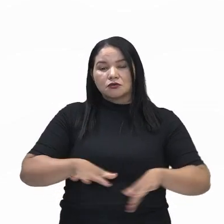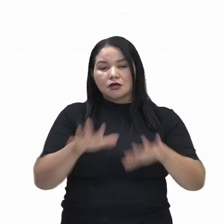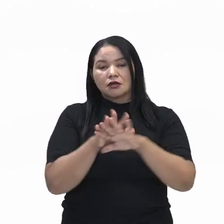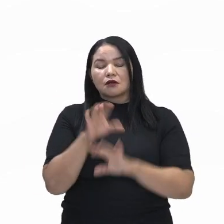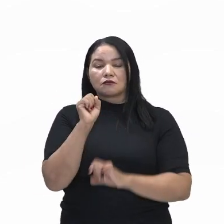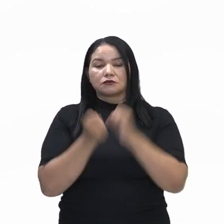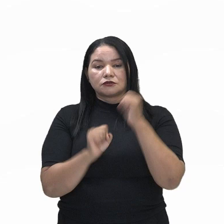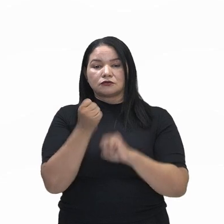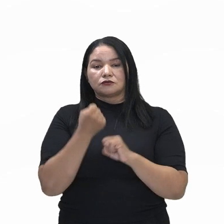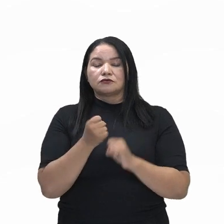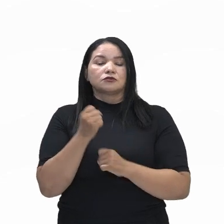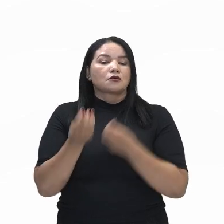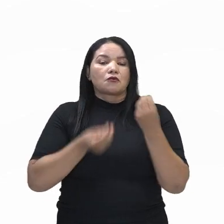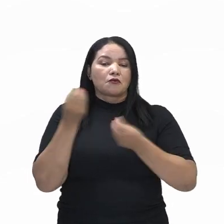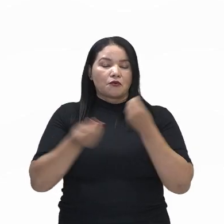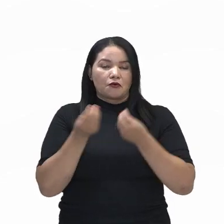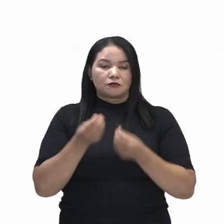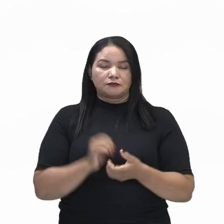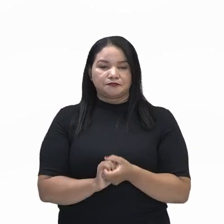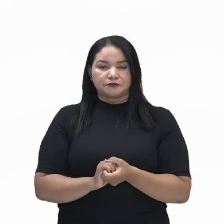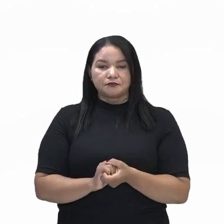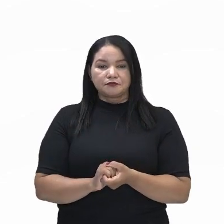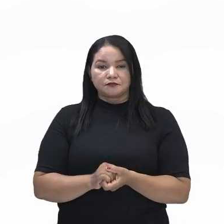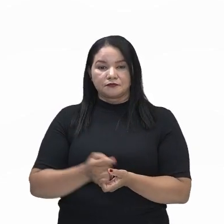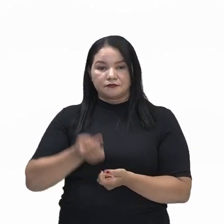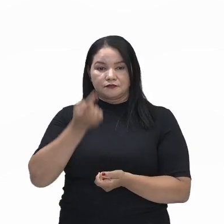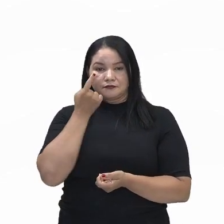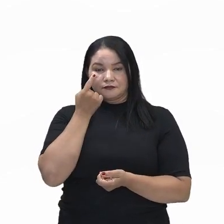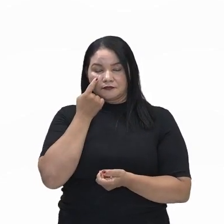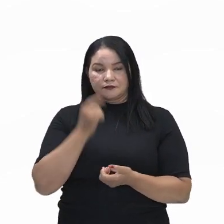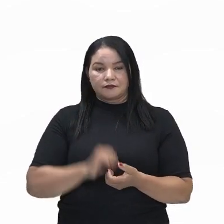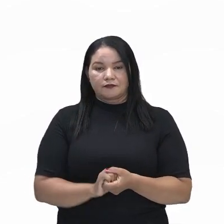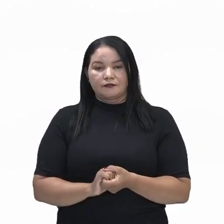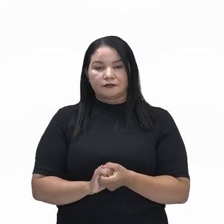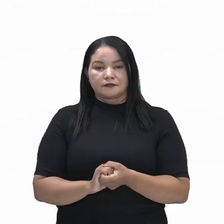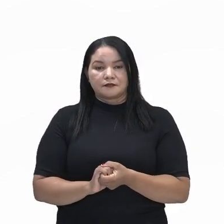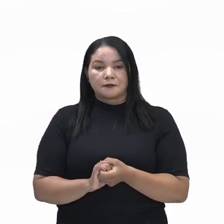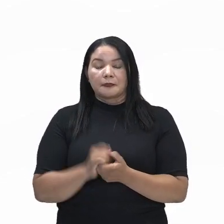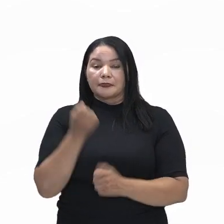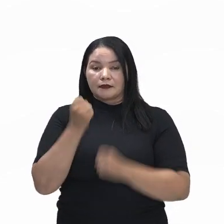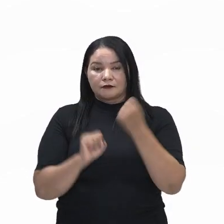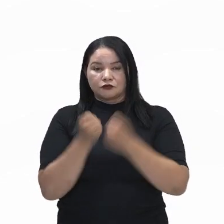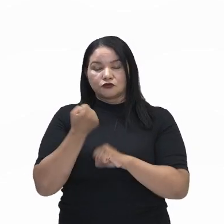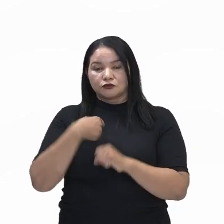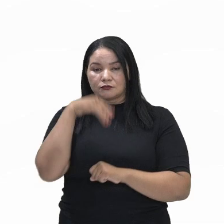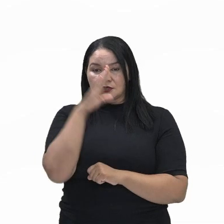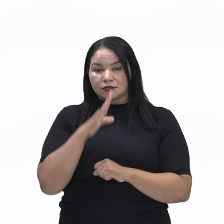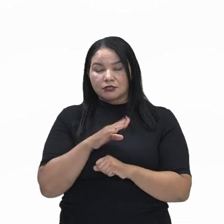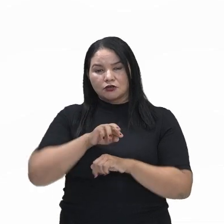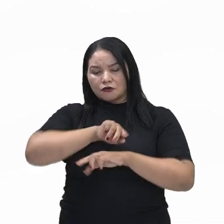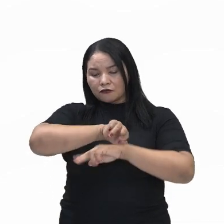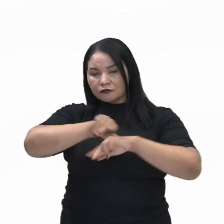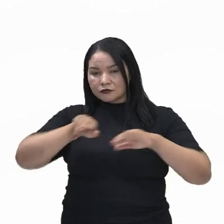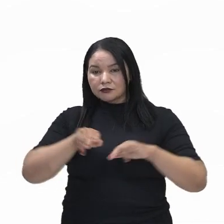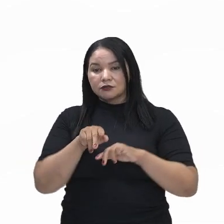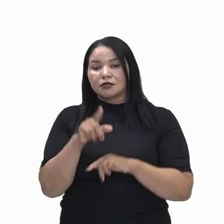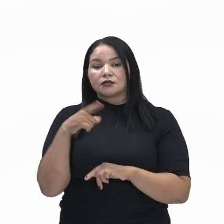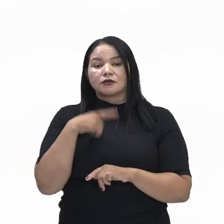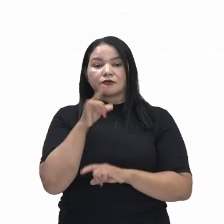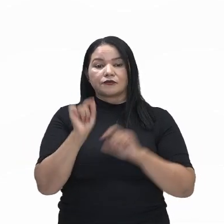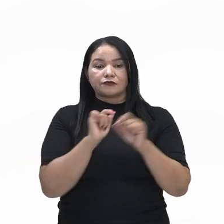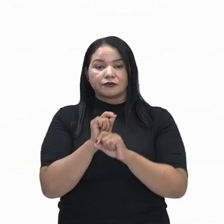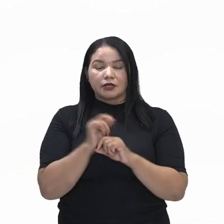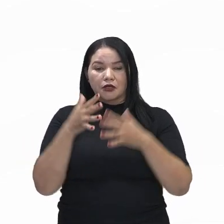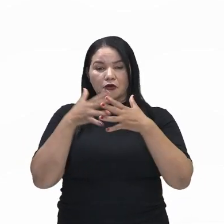no século XXI? Vamos observar uma indústria brasileira diversificada e também vai se tornar mais